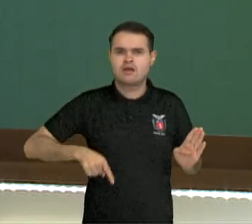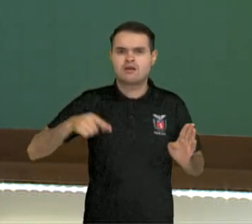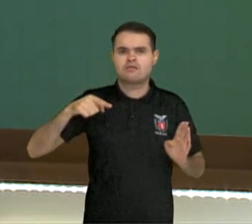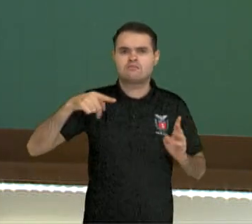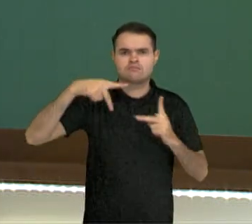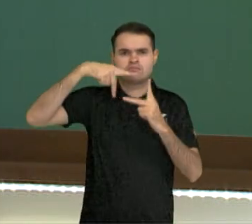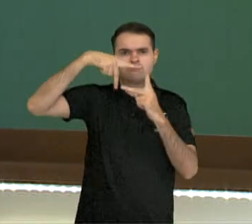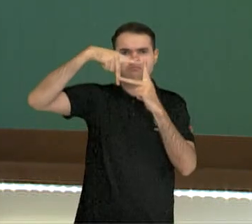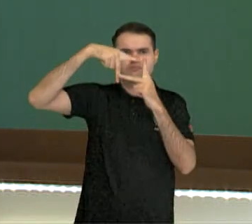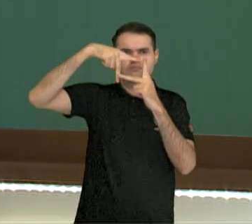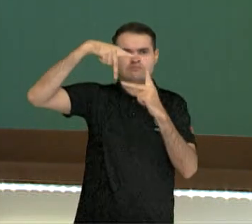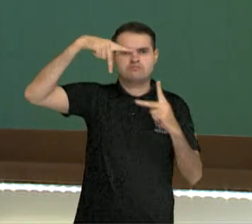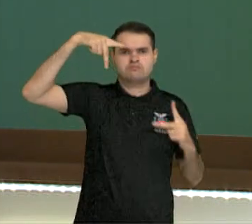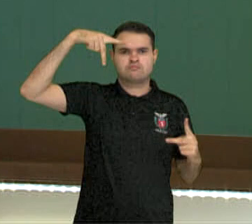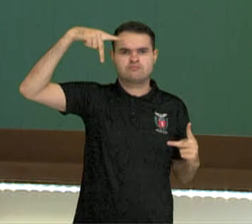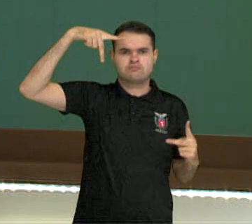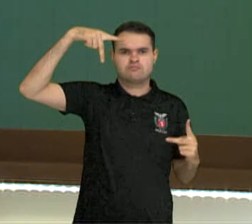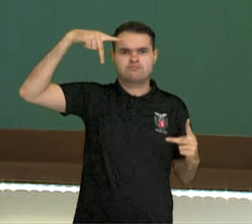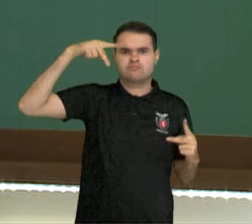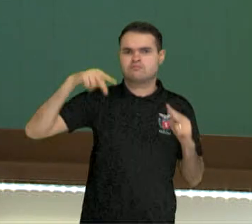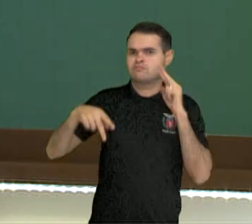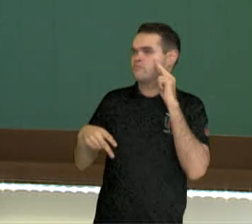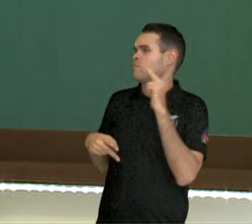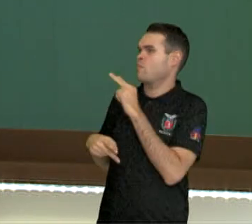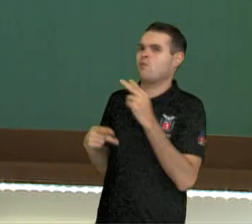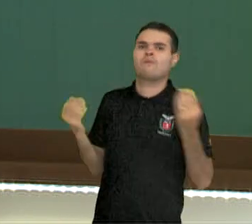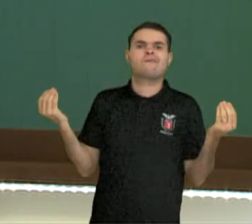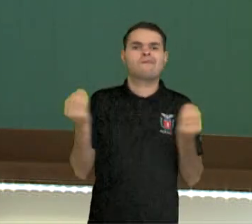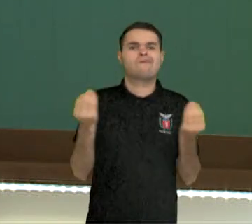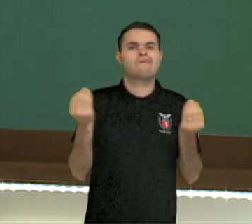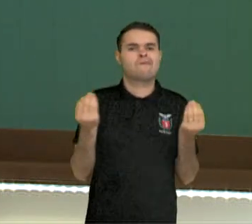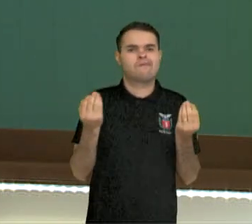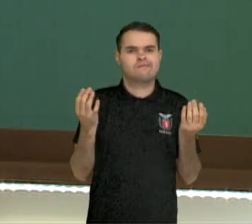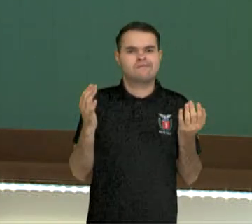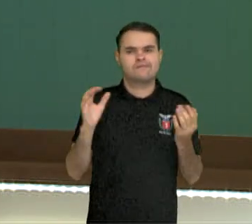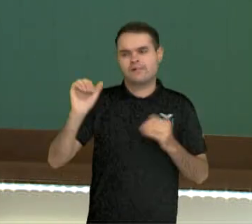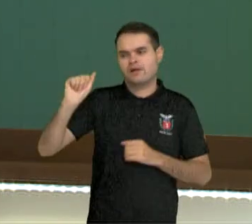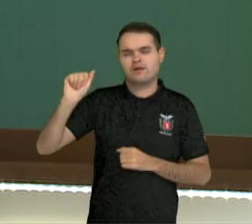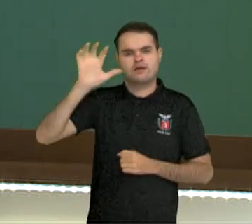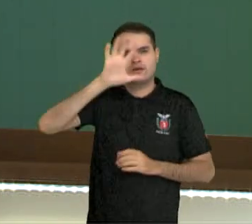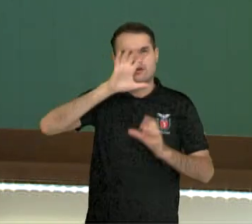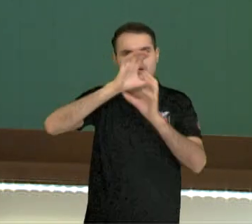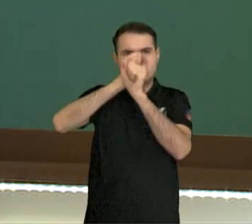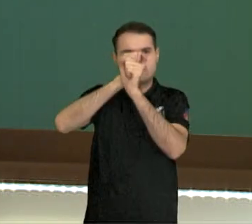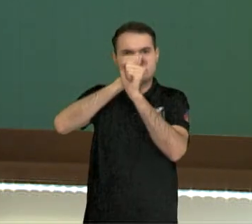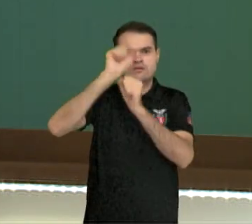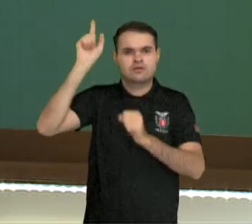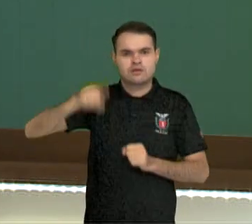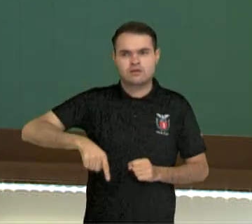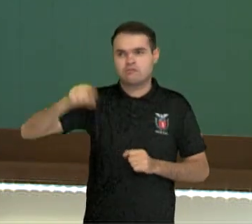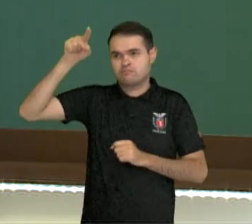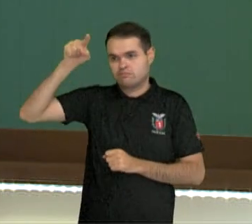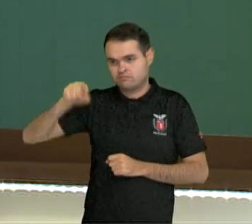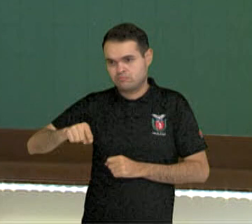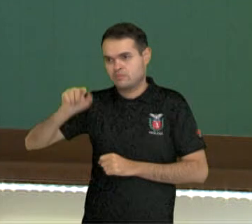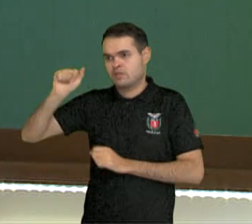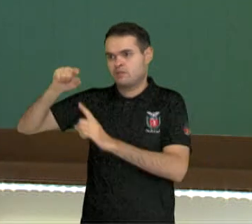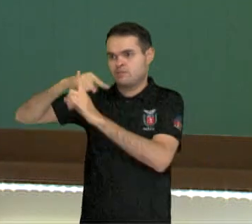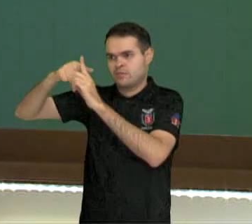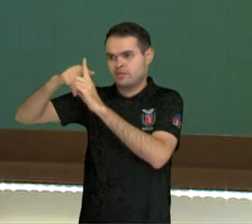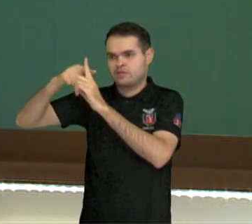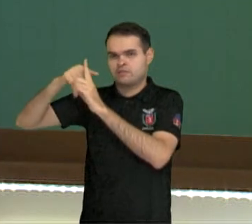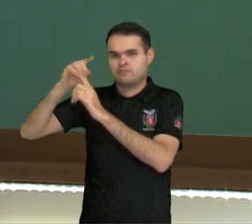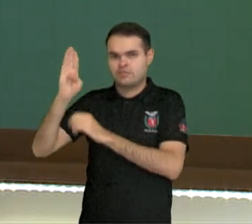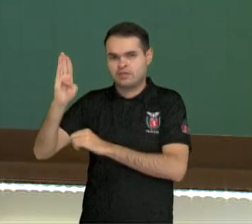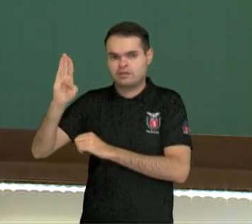como é que eu calculo a área dele olhando as figuras aqui, ó, todas juntas? É um quadrado de lado A mais B. Então, é A mais